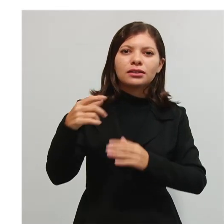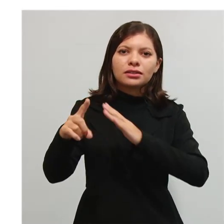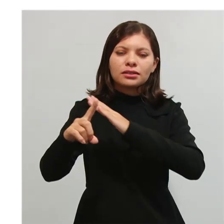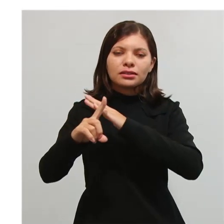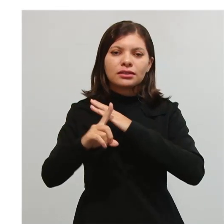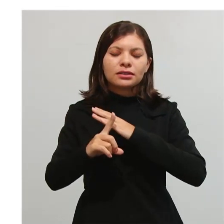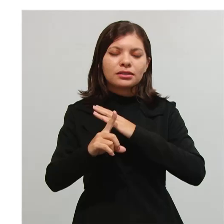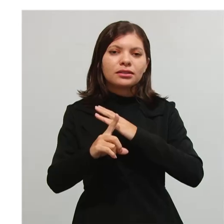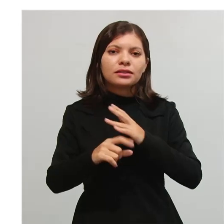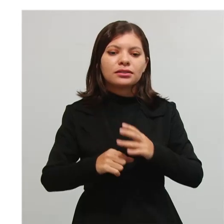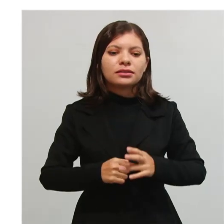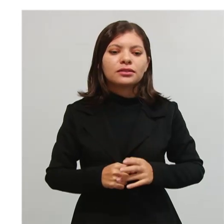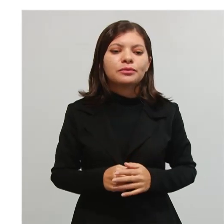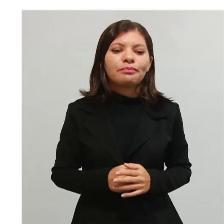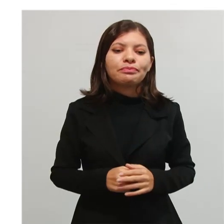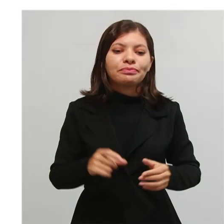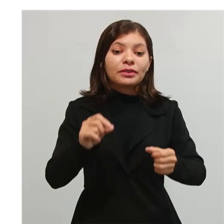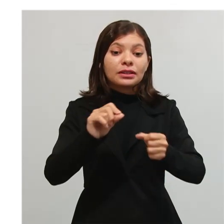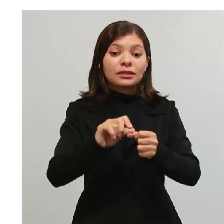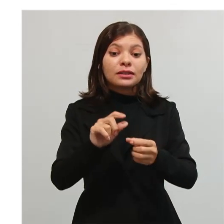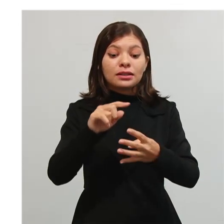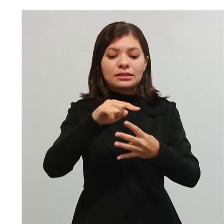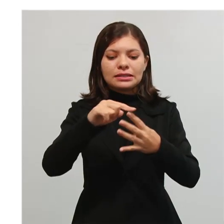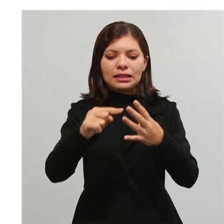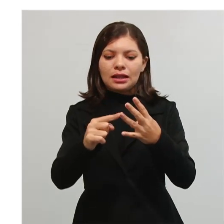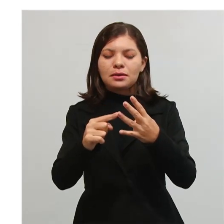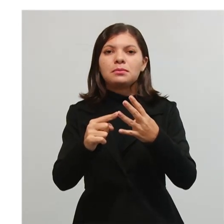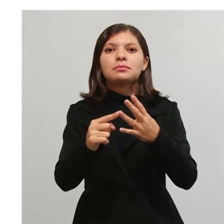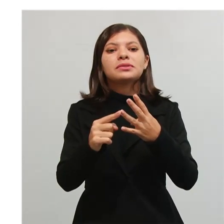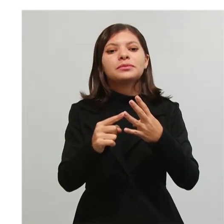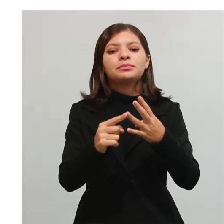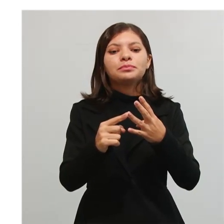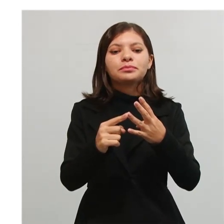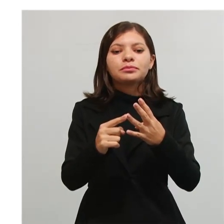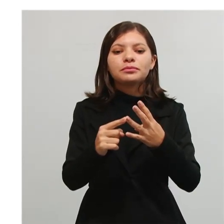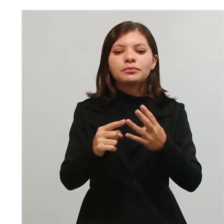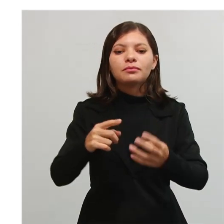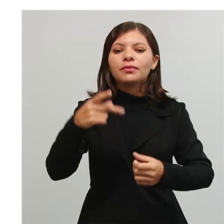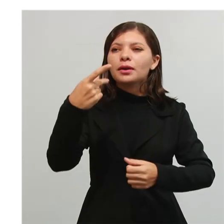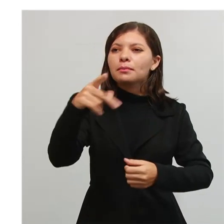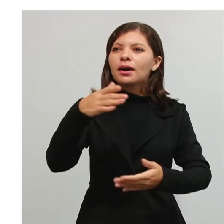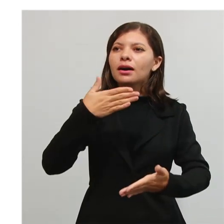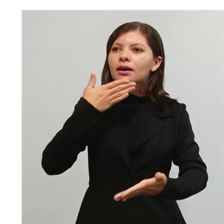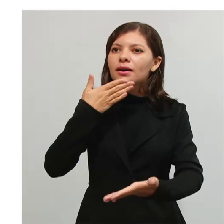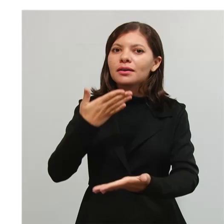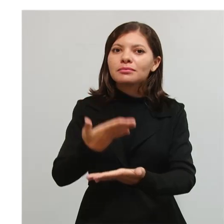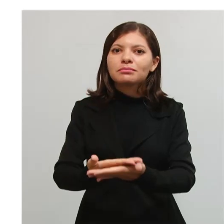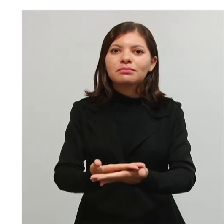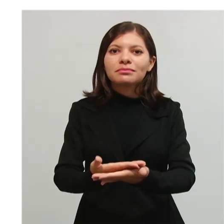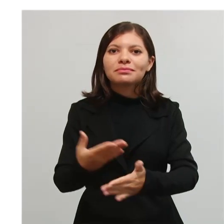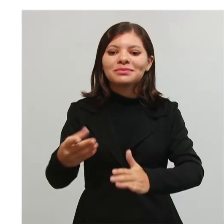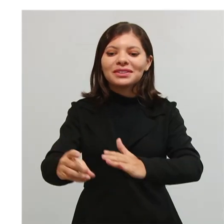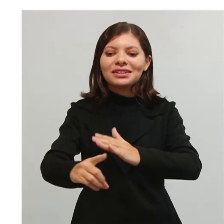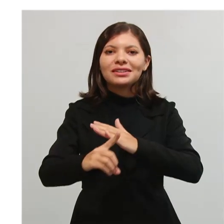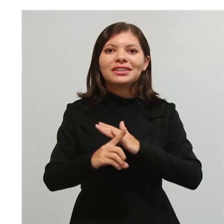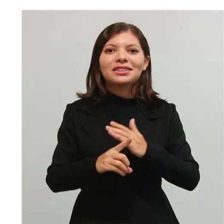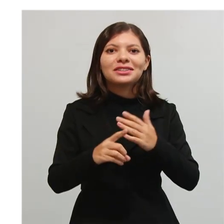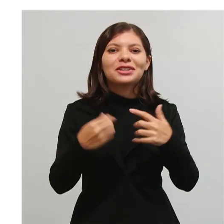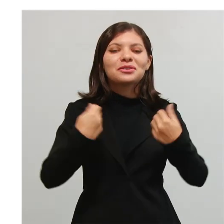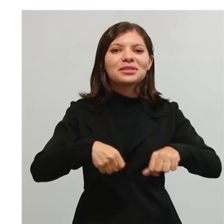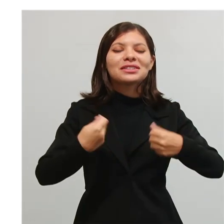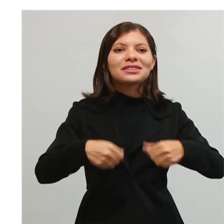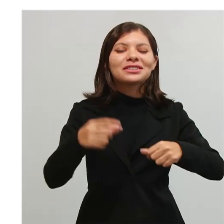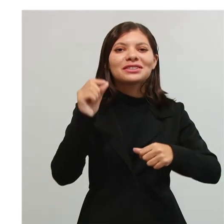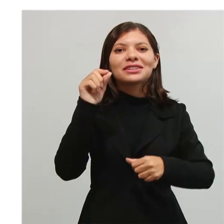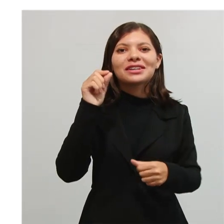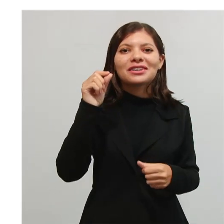além da execução das etapas anteriores para encantar o cliente é preciso encarar